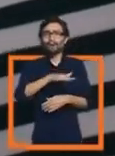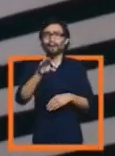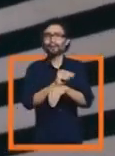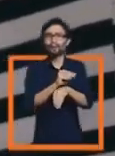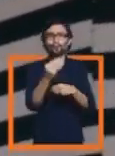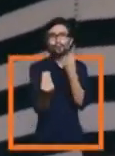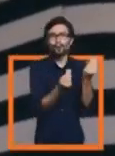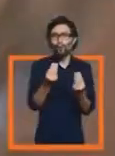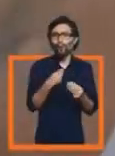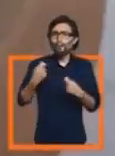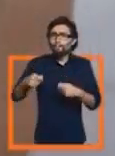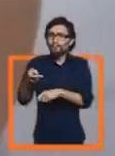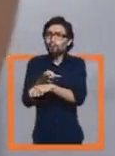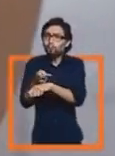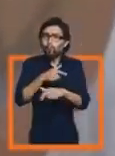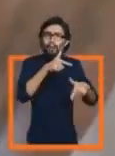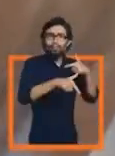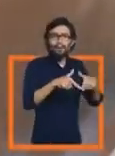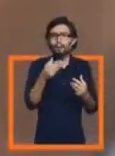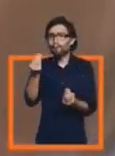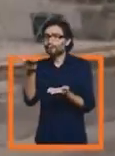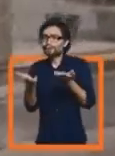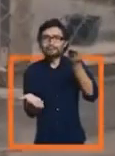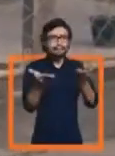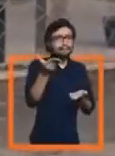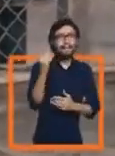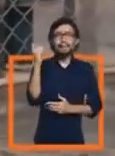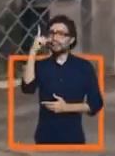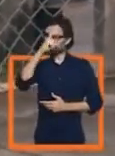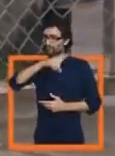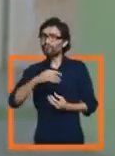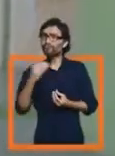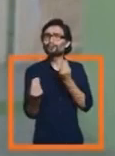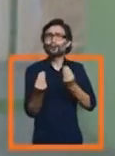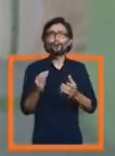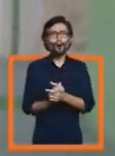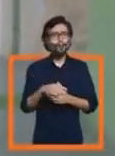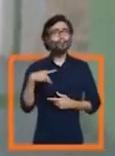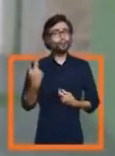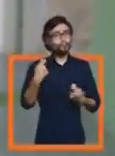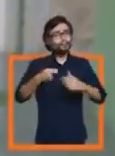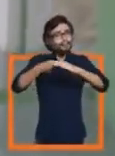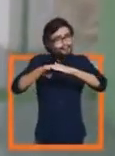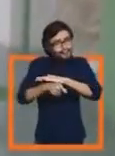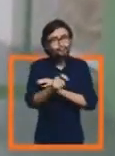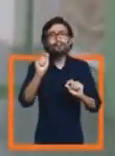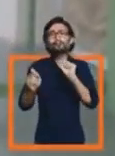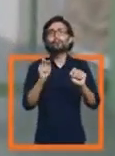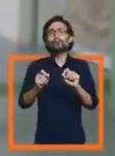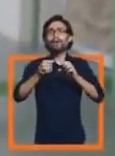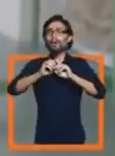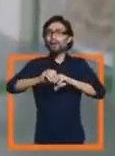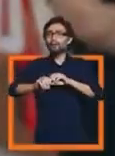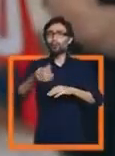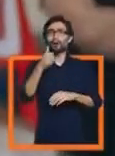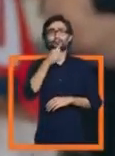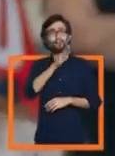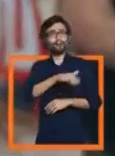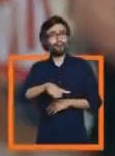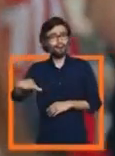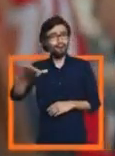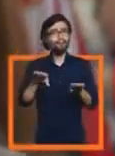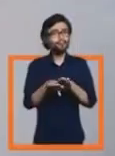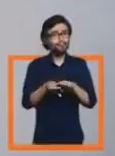tem muitas mães que já procuram um emprego e já precisam da creche. Precisa mesmo de um forte investimento na